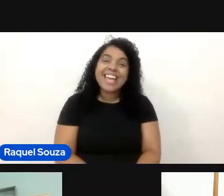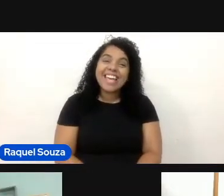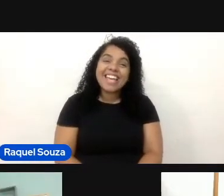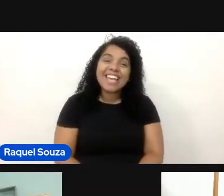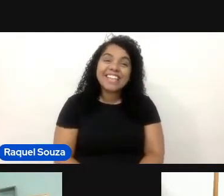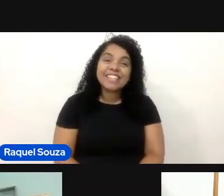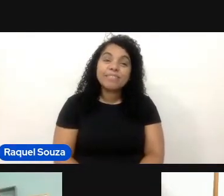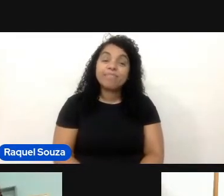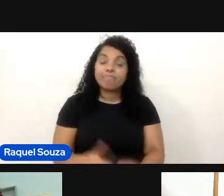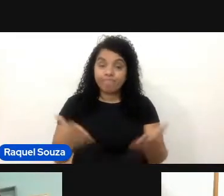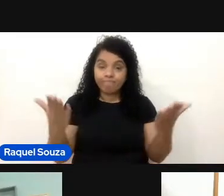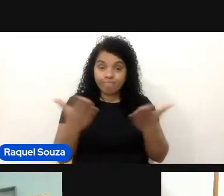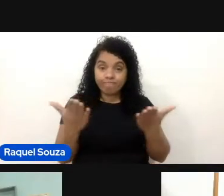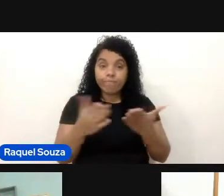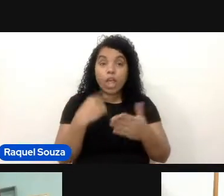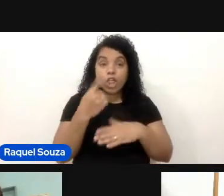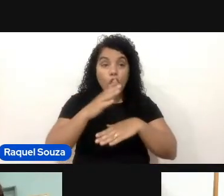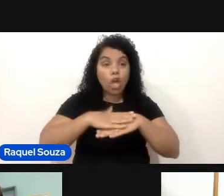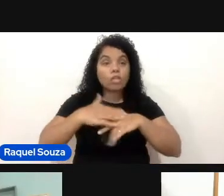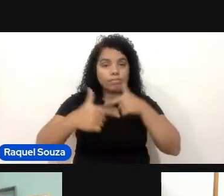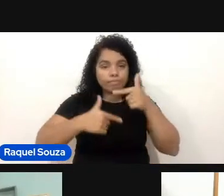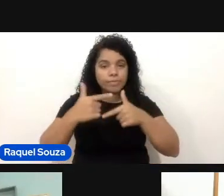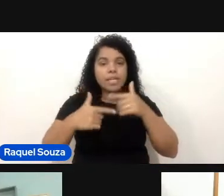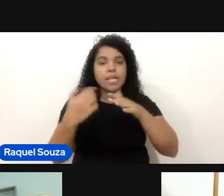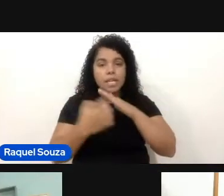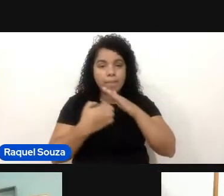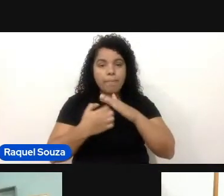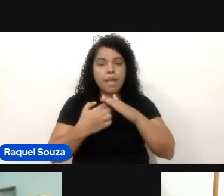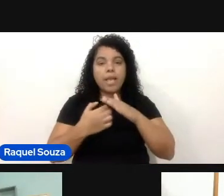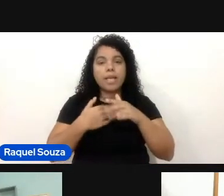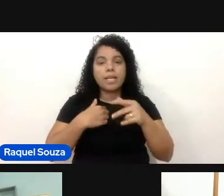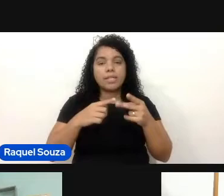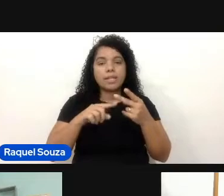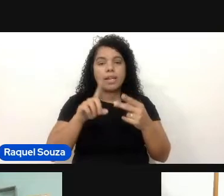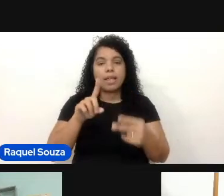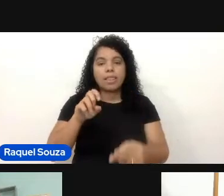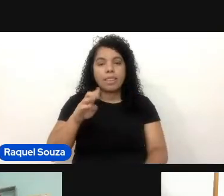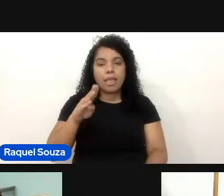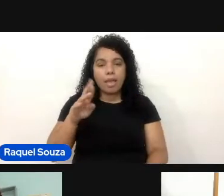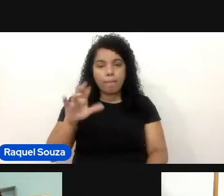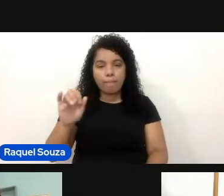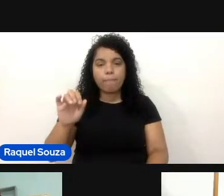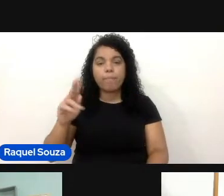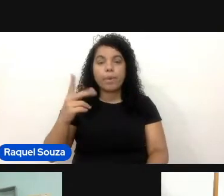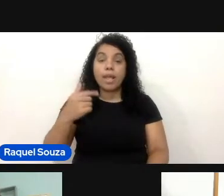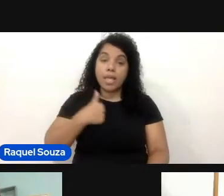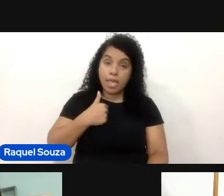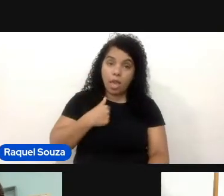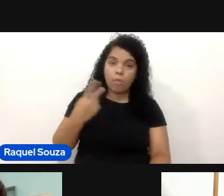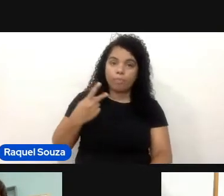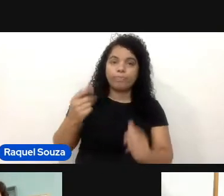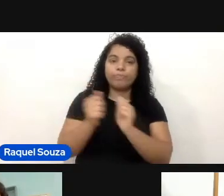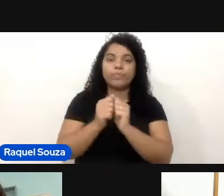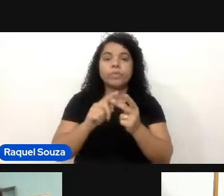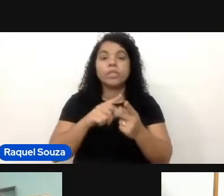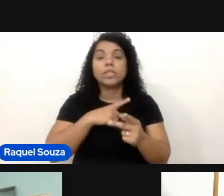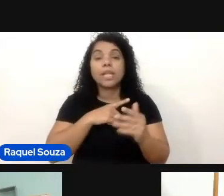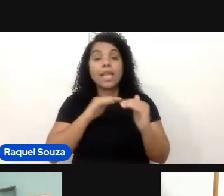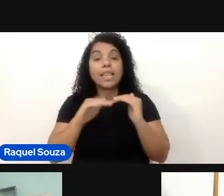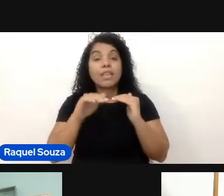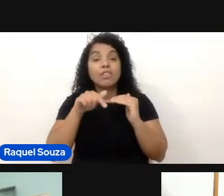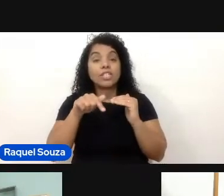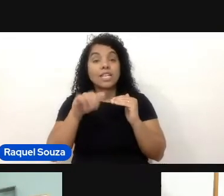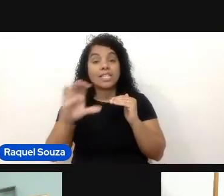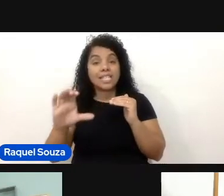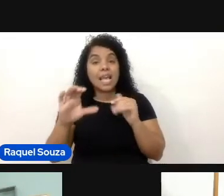Atualmente nós atuamos em uma empresa, Dé e eu, em que a gente tem ali um nível de QC, só que eles estão